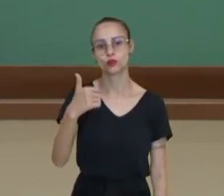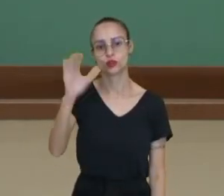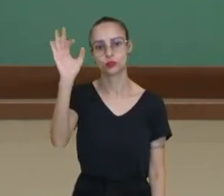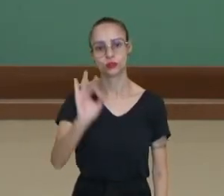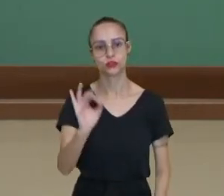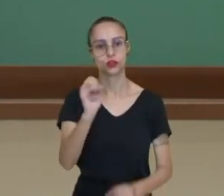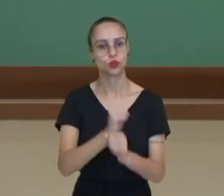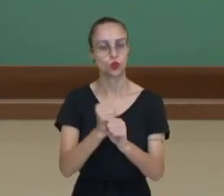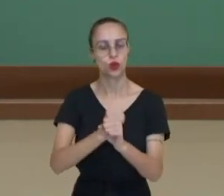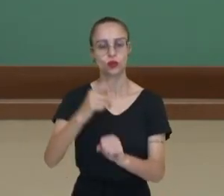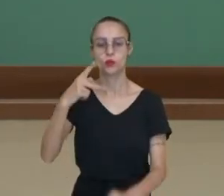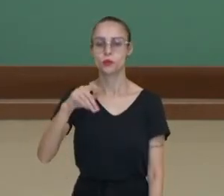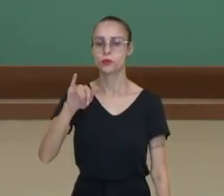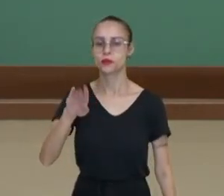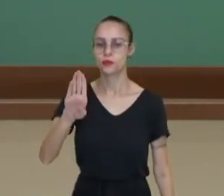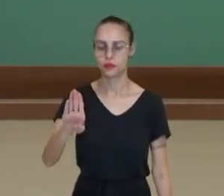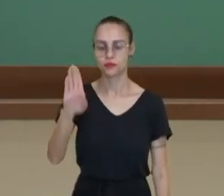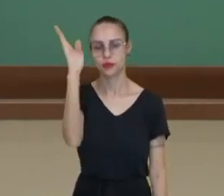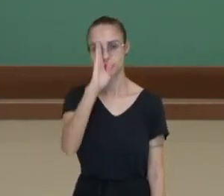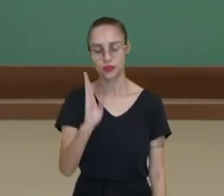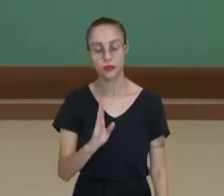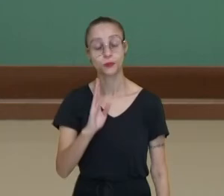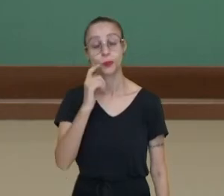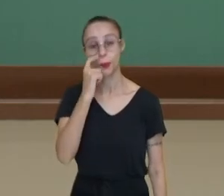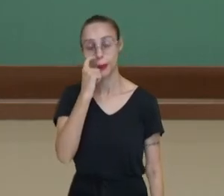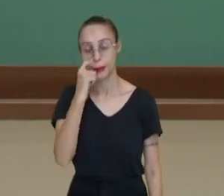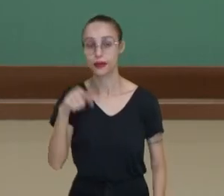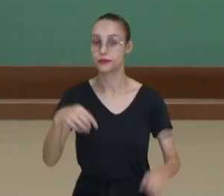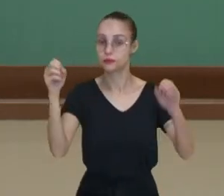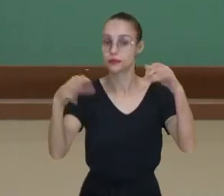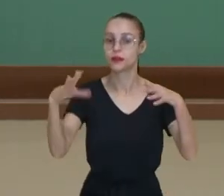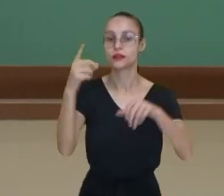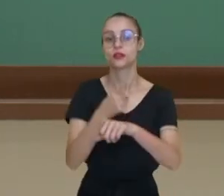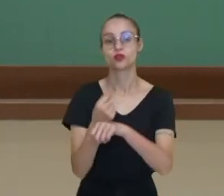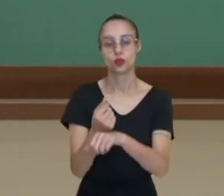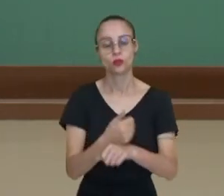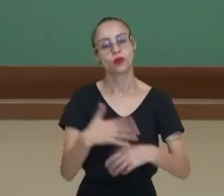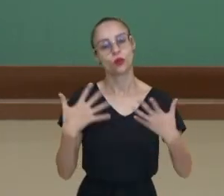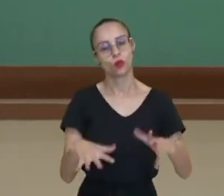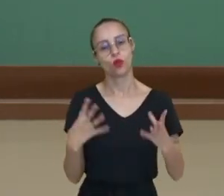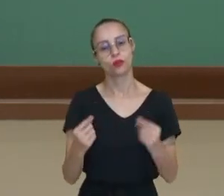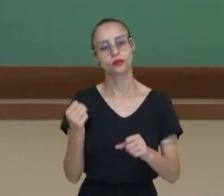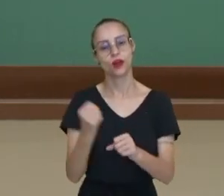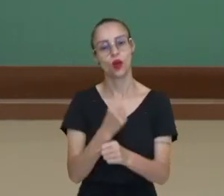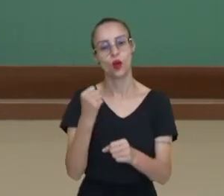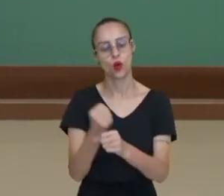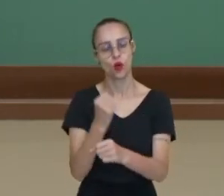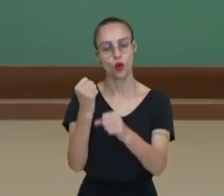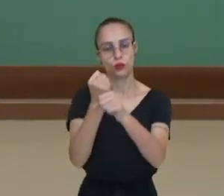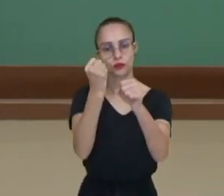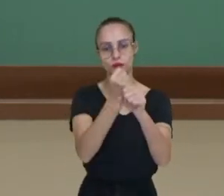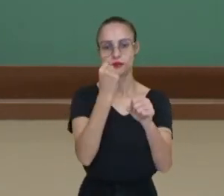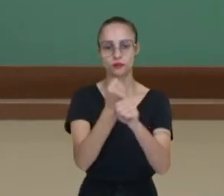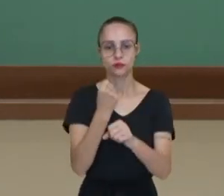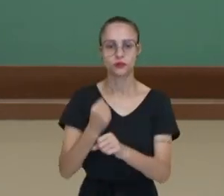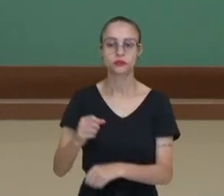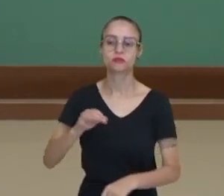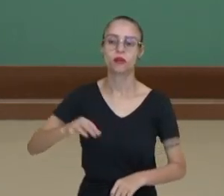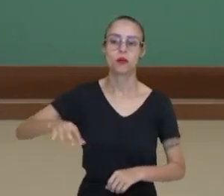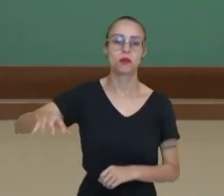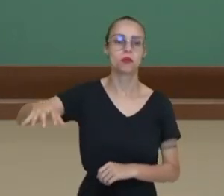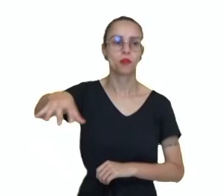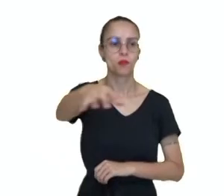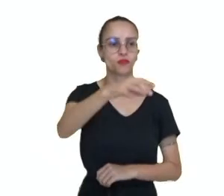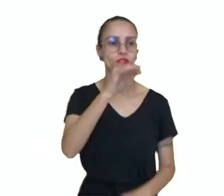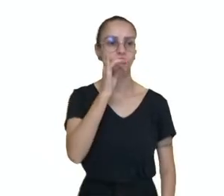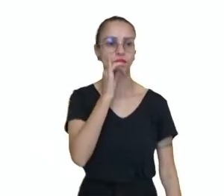ao ano do PIB brasileiro. Através desse milagre econômico, grandes obras realizadas chamadas de obras faraônicas,